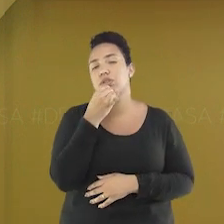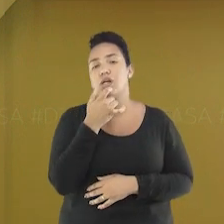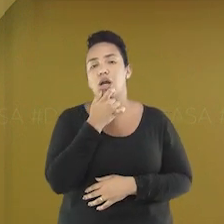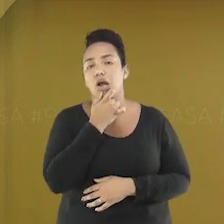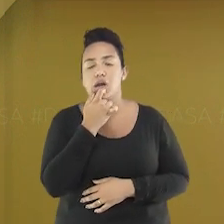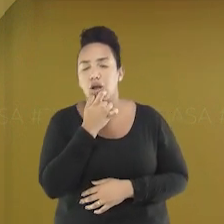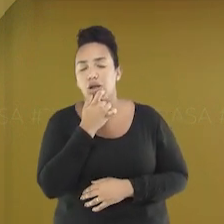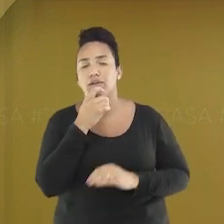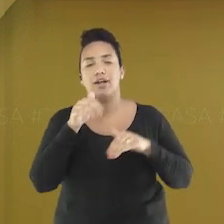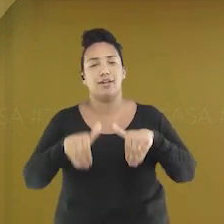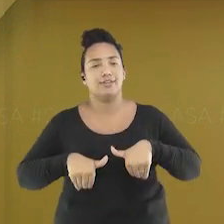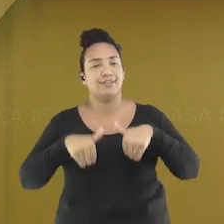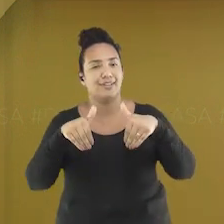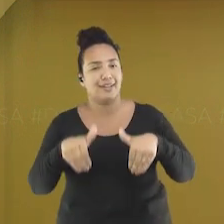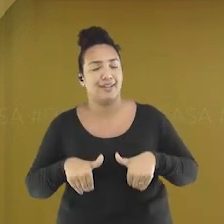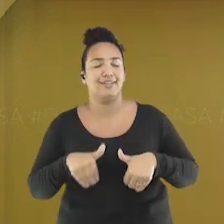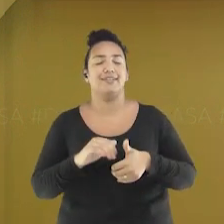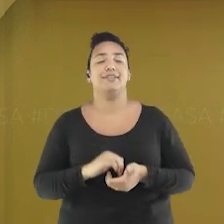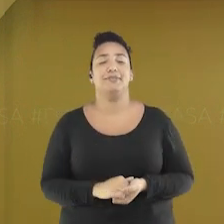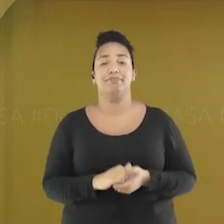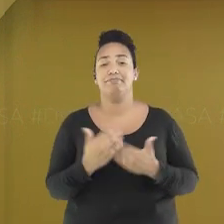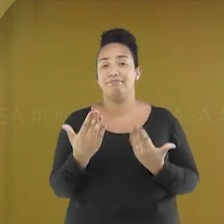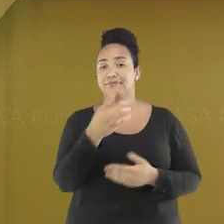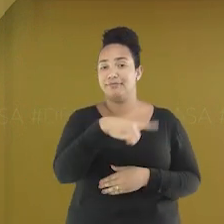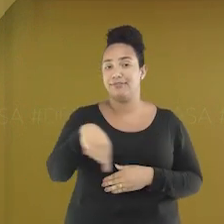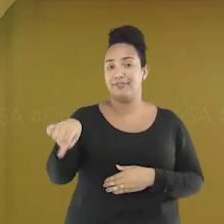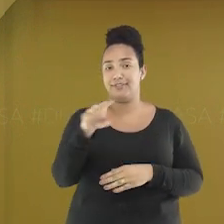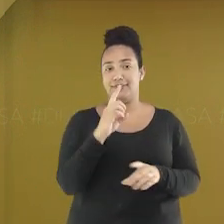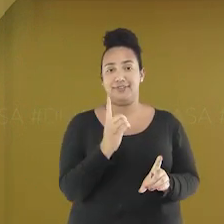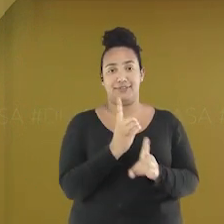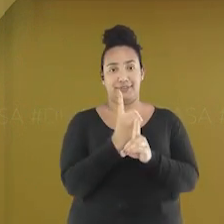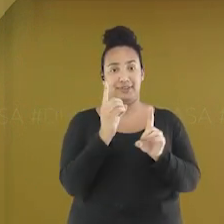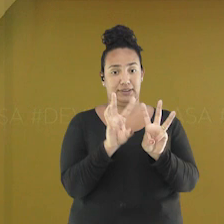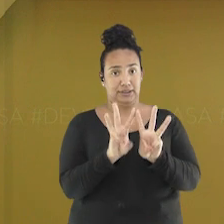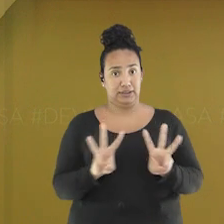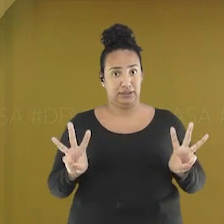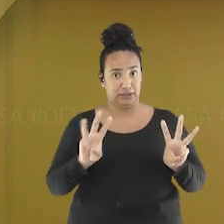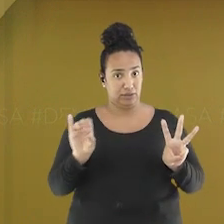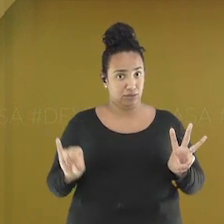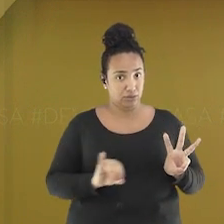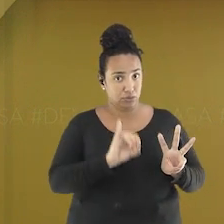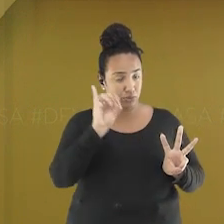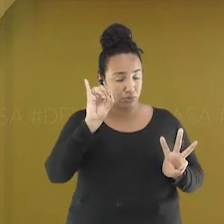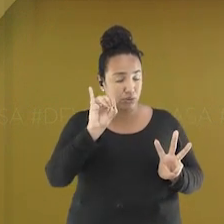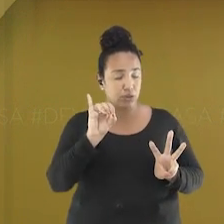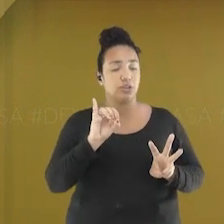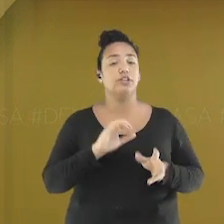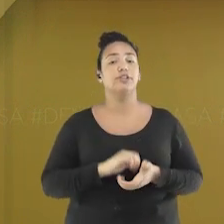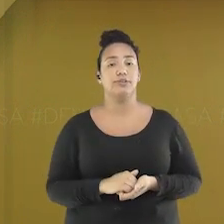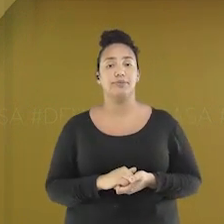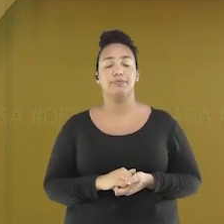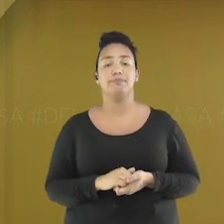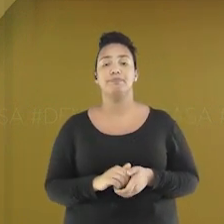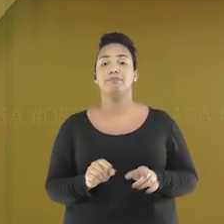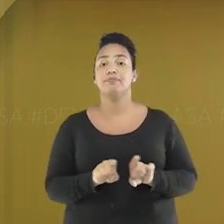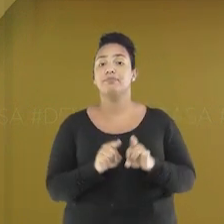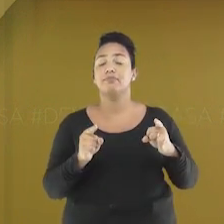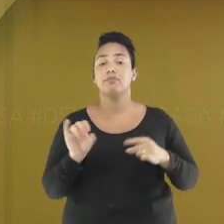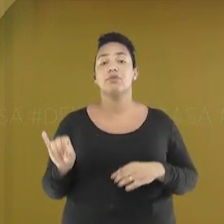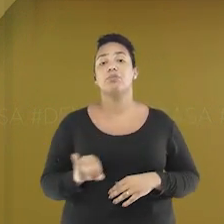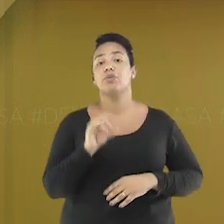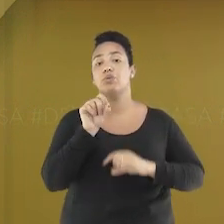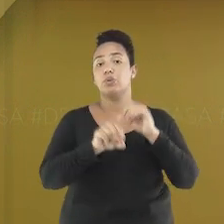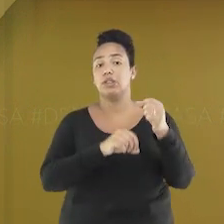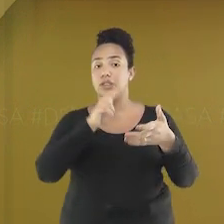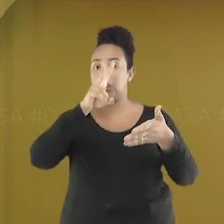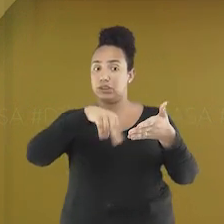Inglaterra, Austrália ou Nova Zelândia. Encontre uma matéria em um site de prestígio, como history.com, por exemplo. O importante